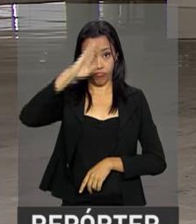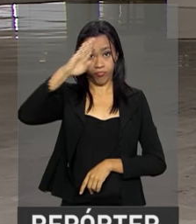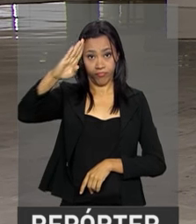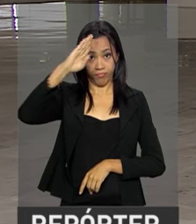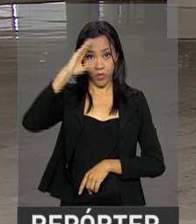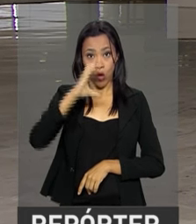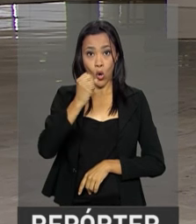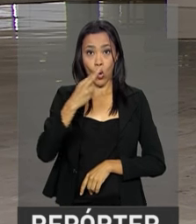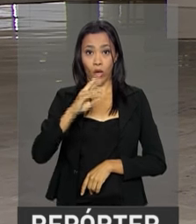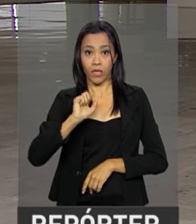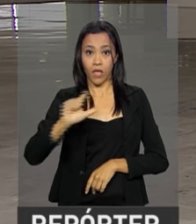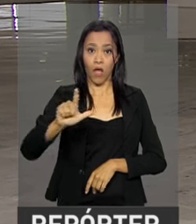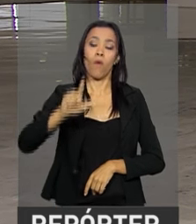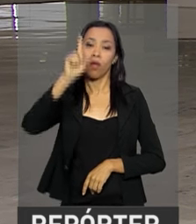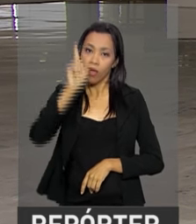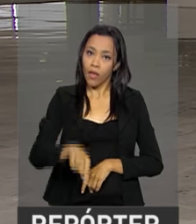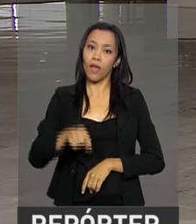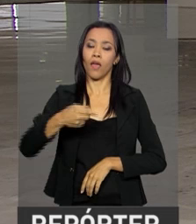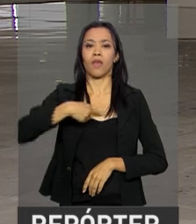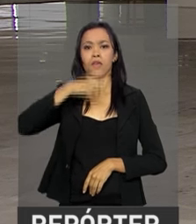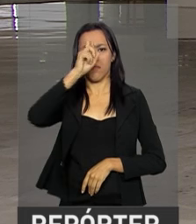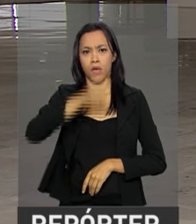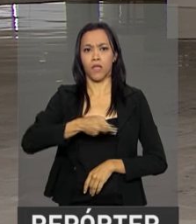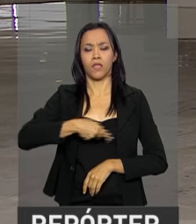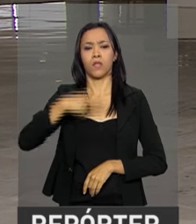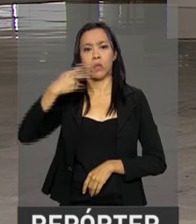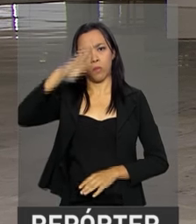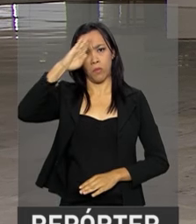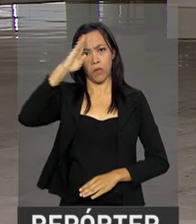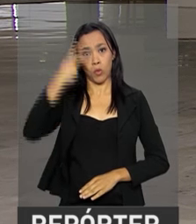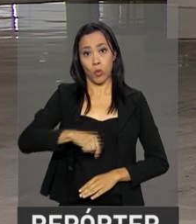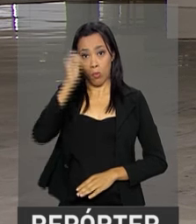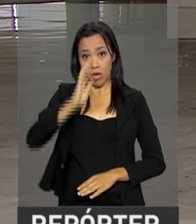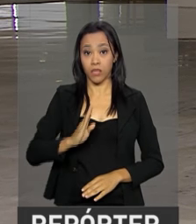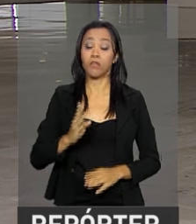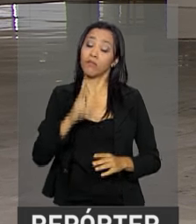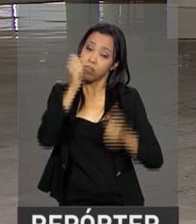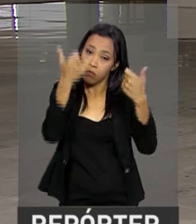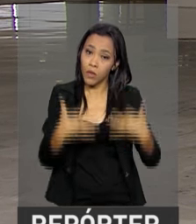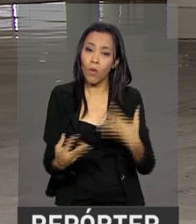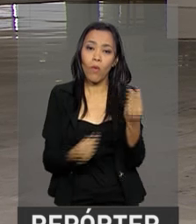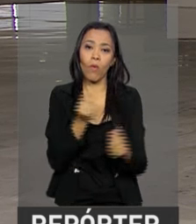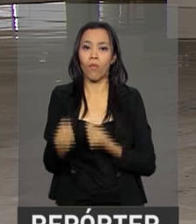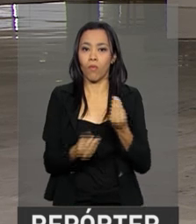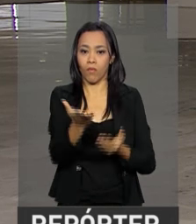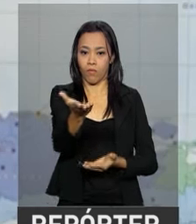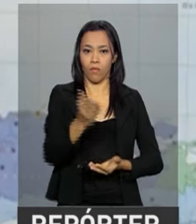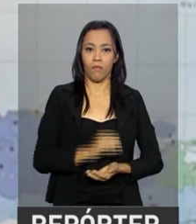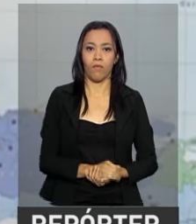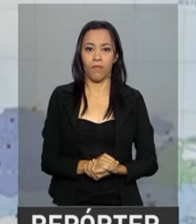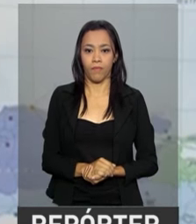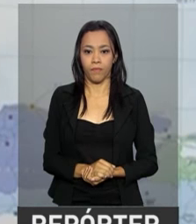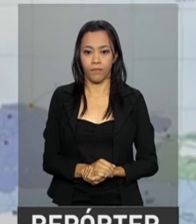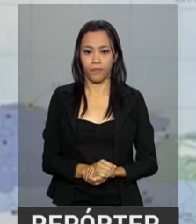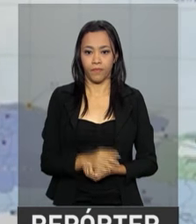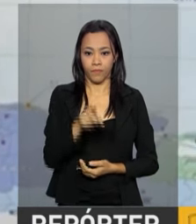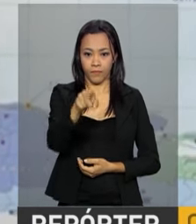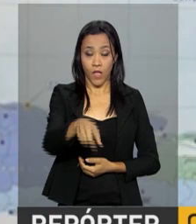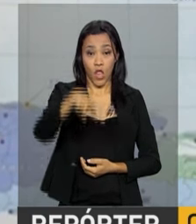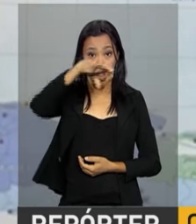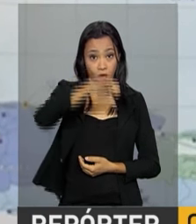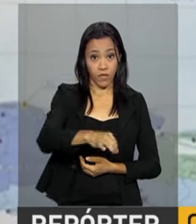a força de paz da ONU, comandada pelo exército brasileiro, falou sobre o trabalho no país caribho. Dos